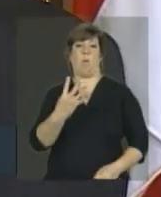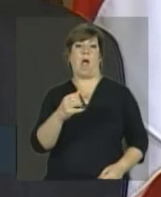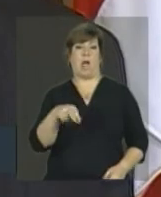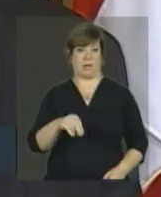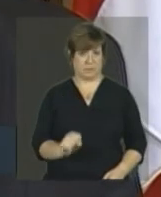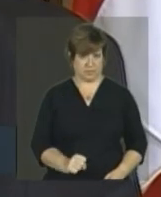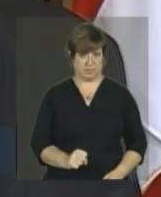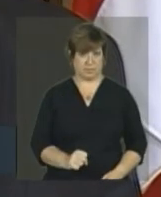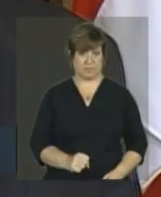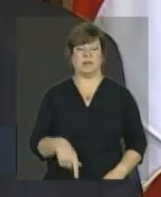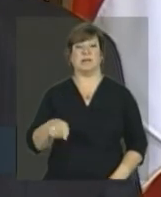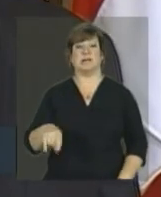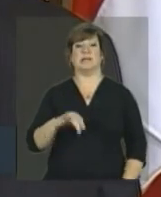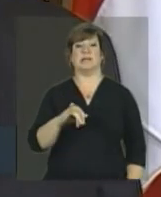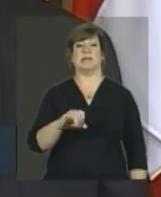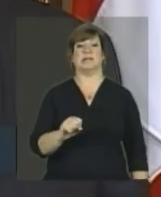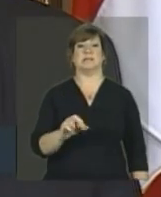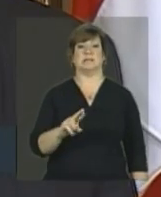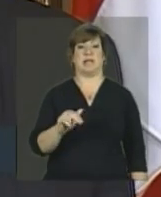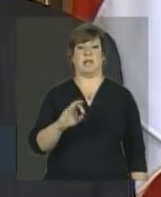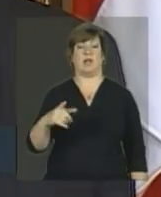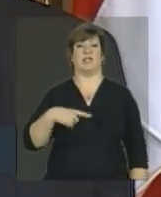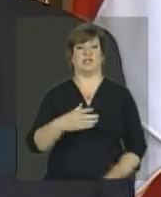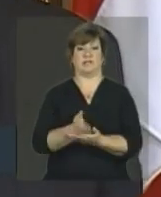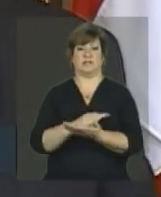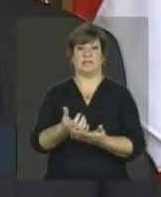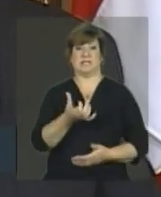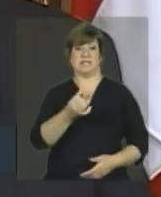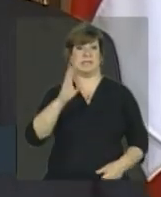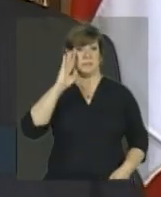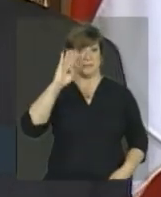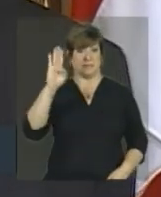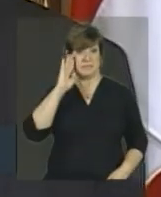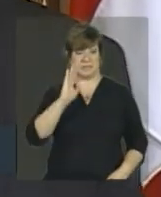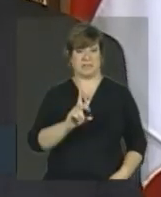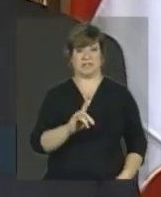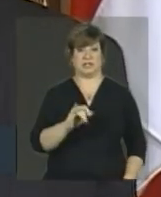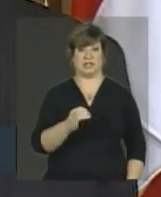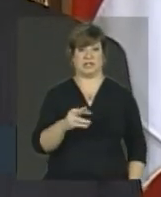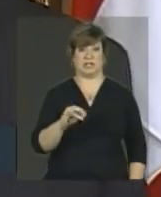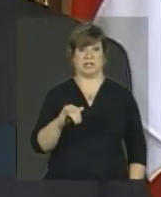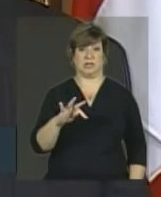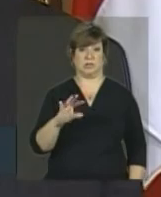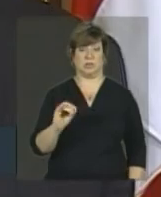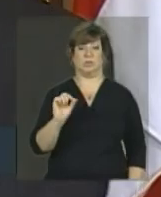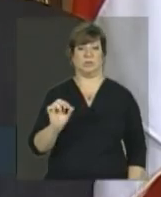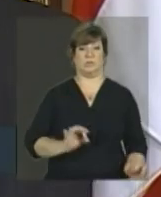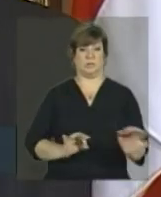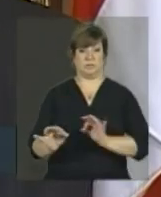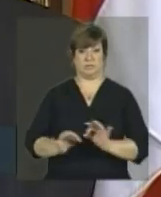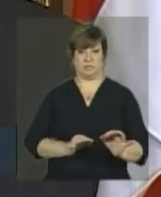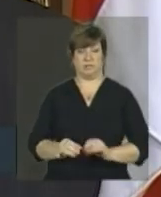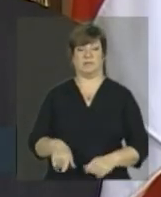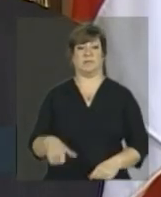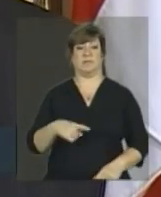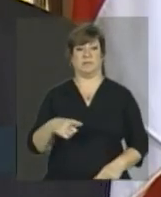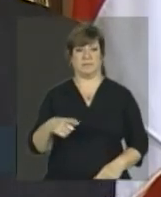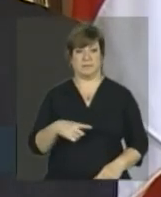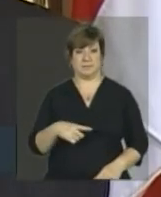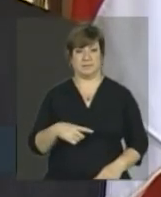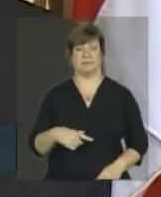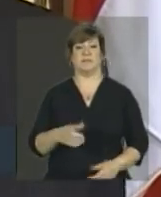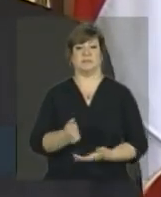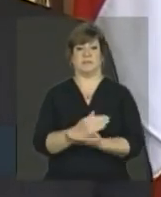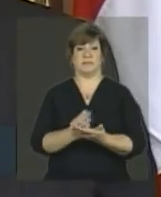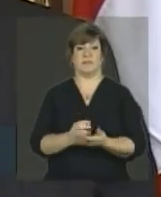O Estado de Israel está dividido em 6 principais distritos administrativos. Os distritos